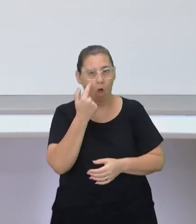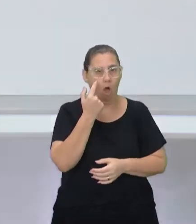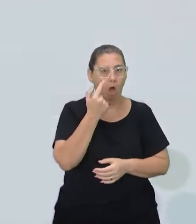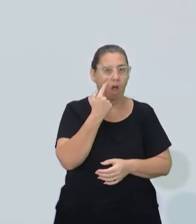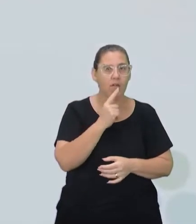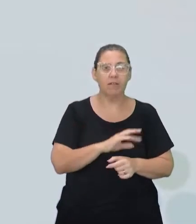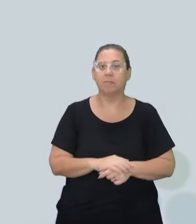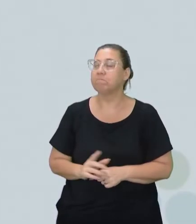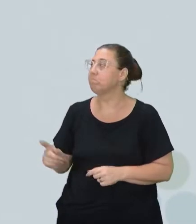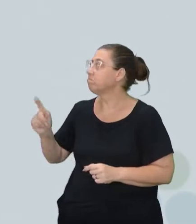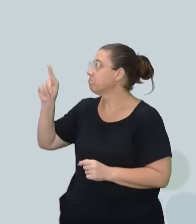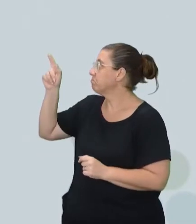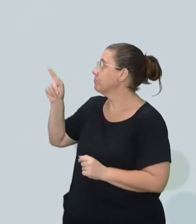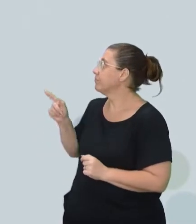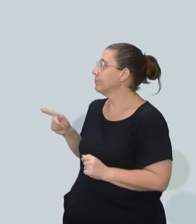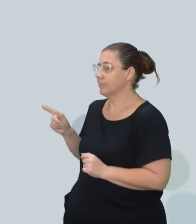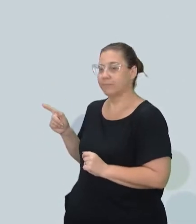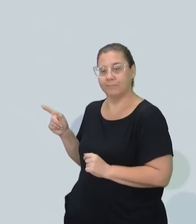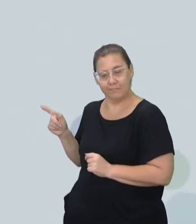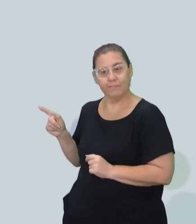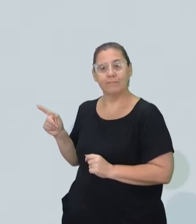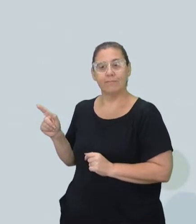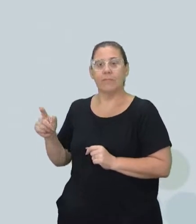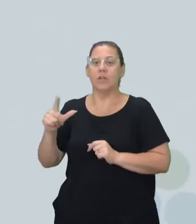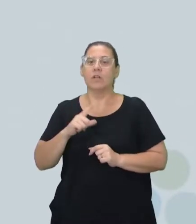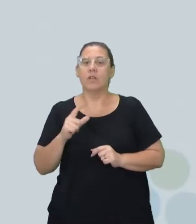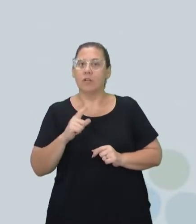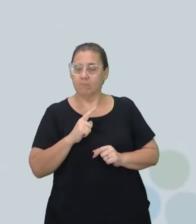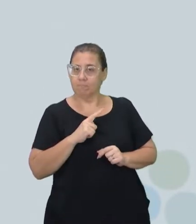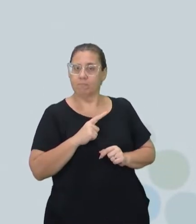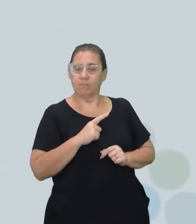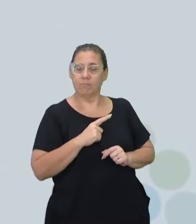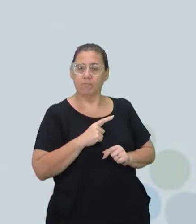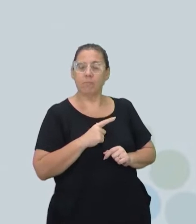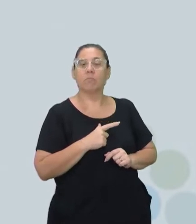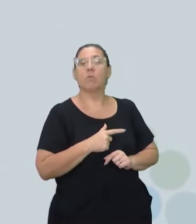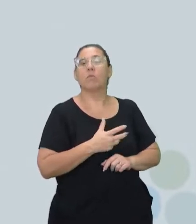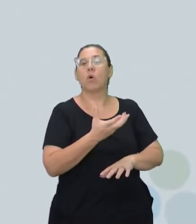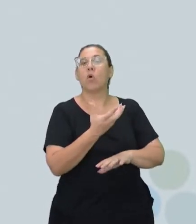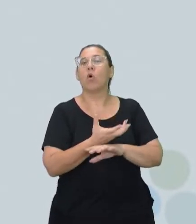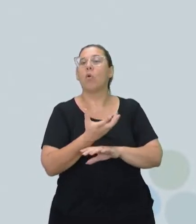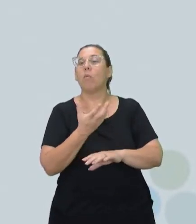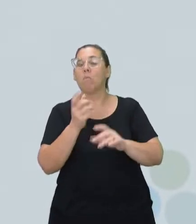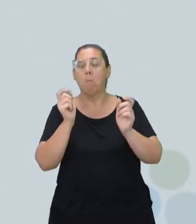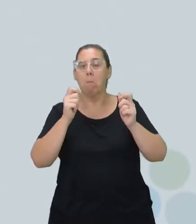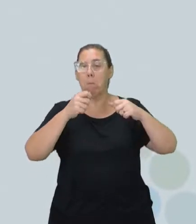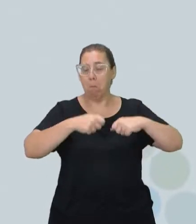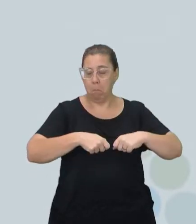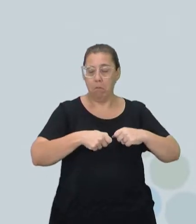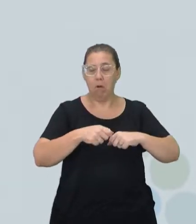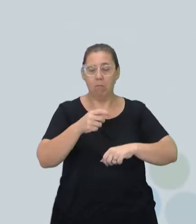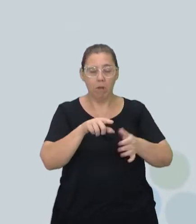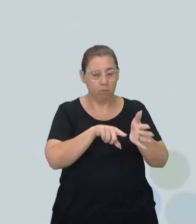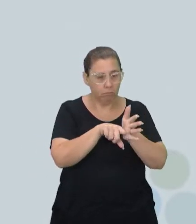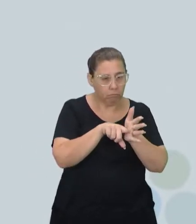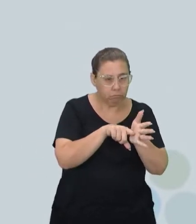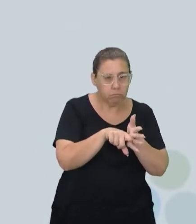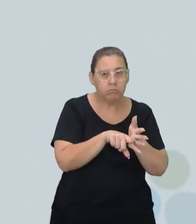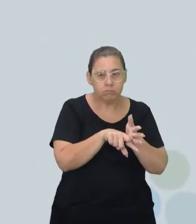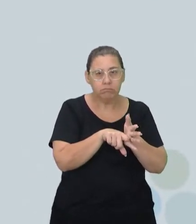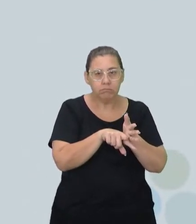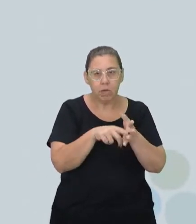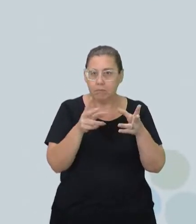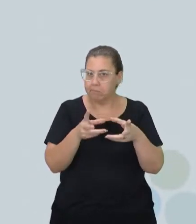na tela. Então, é essa habilidade aqui, ó, ela tem uma competência e uma habilidade do eixo estruturante. Investigar,